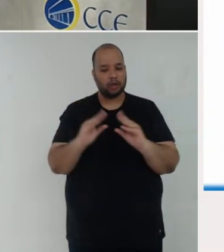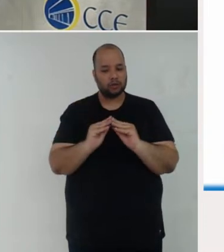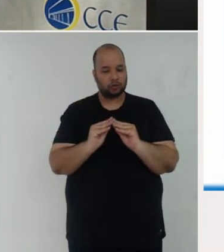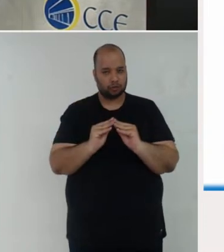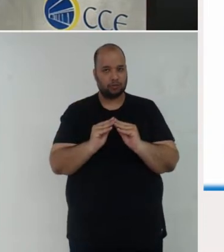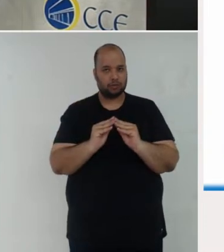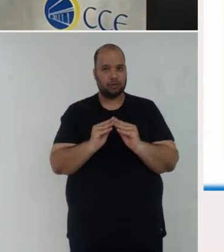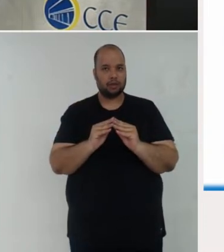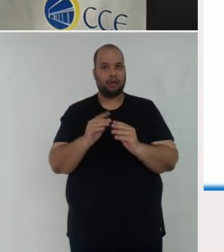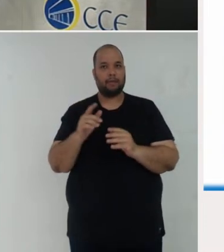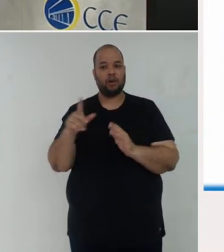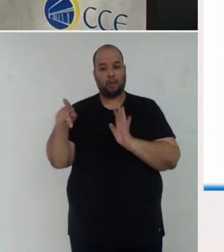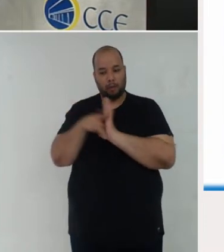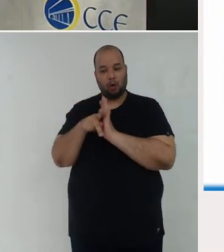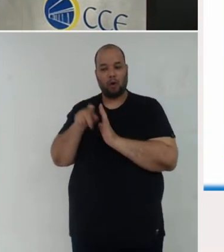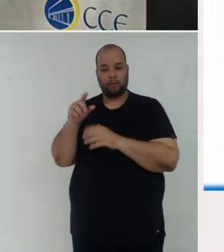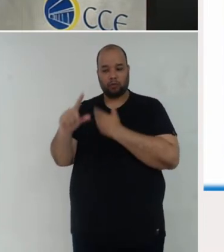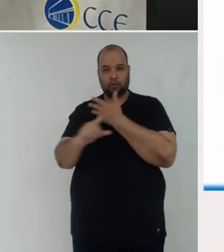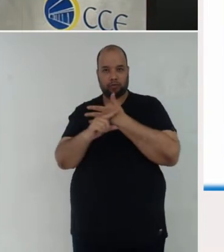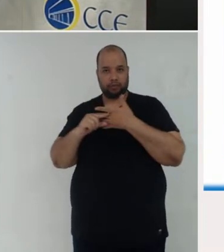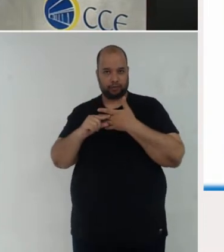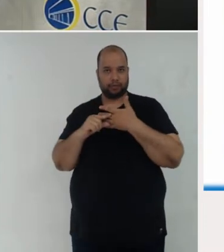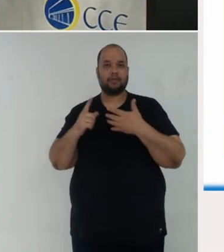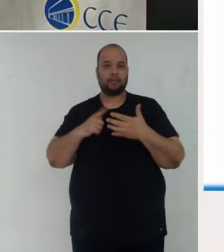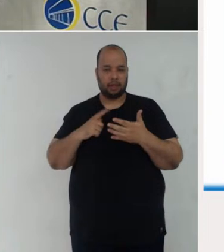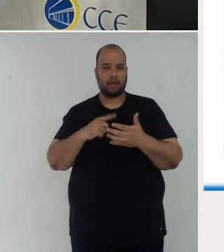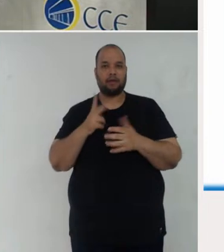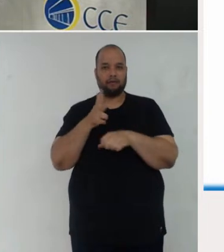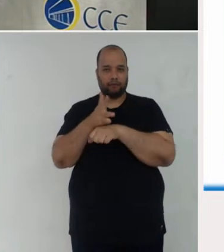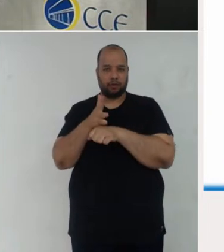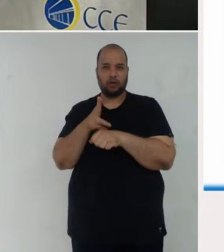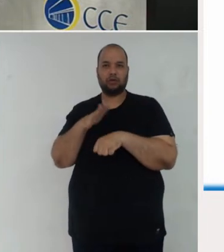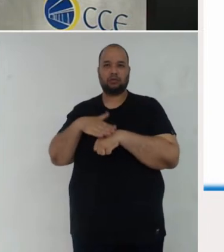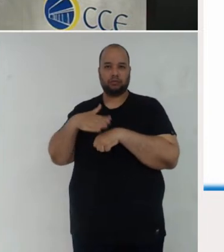um dos próprios autores. Está em vídeo, está publicado, está